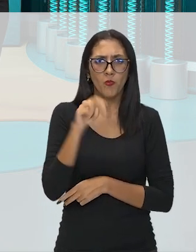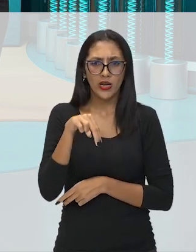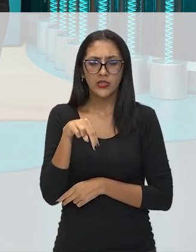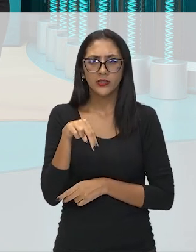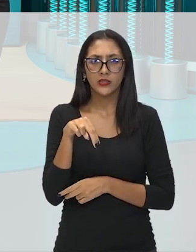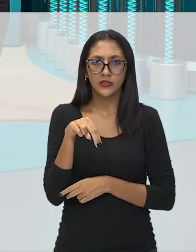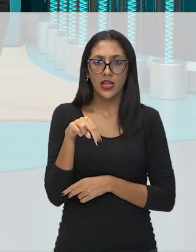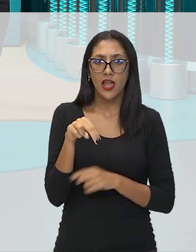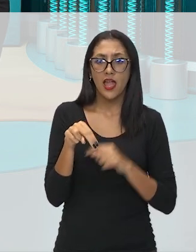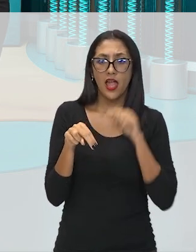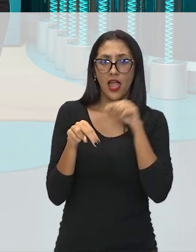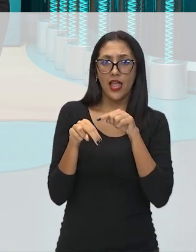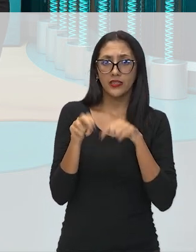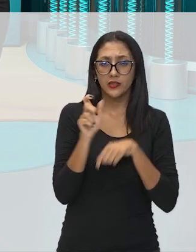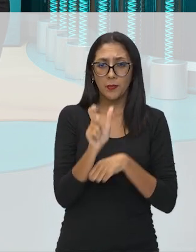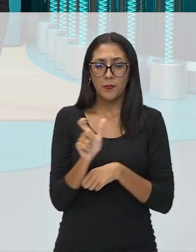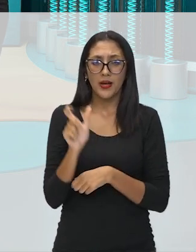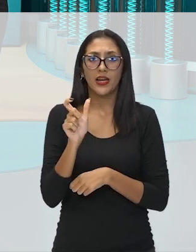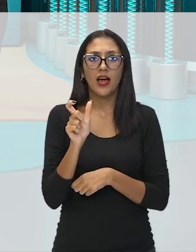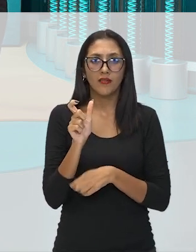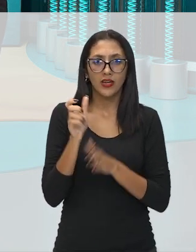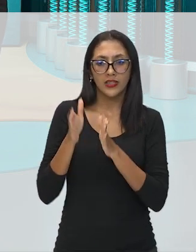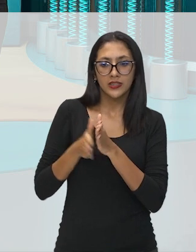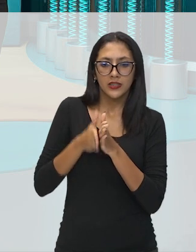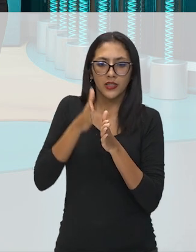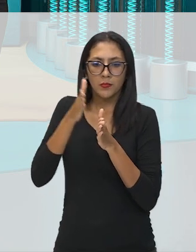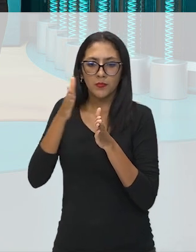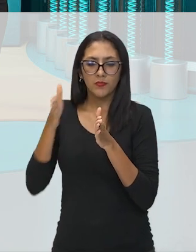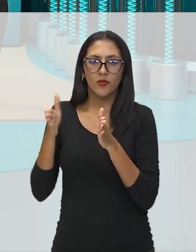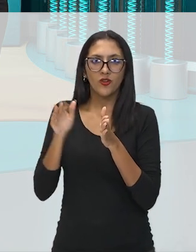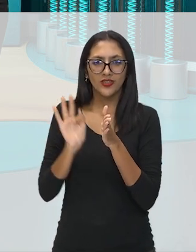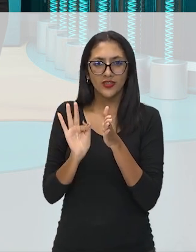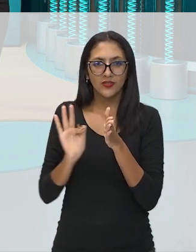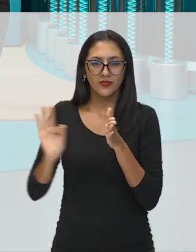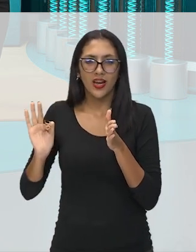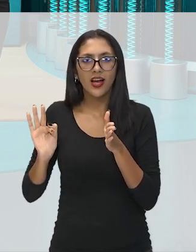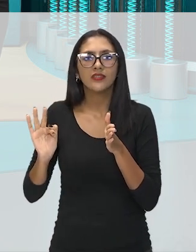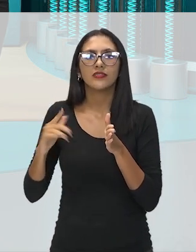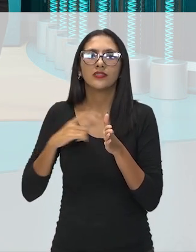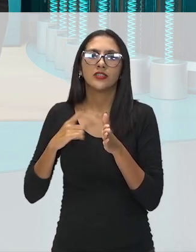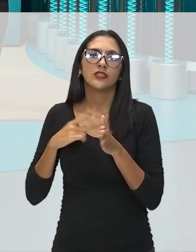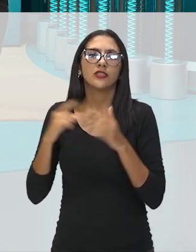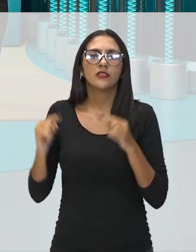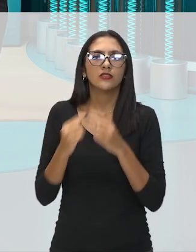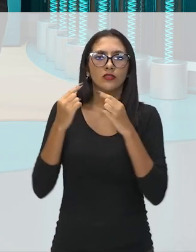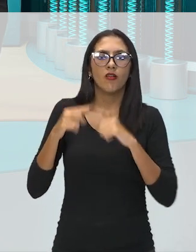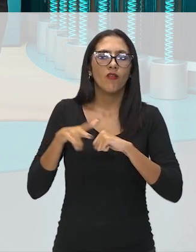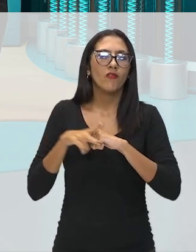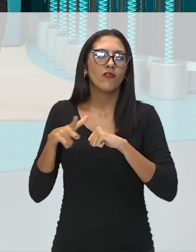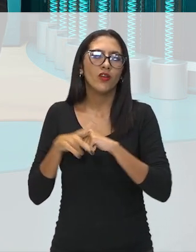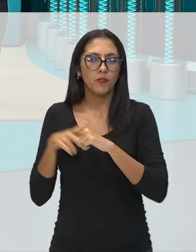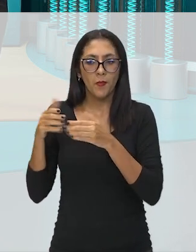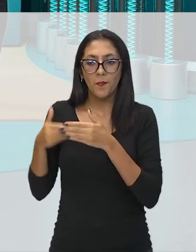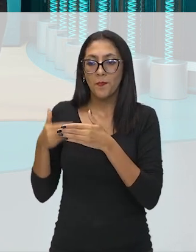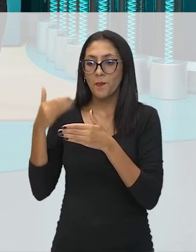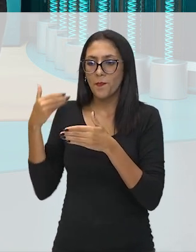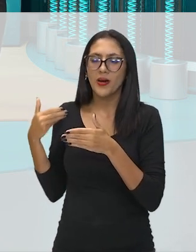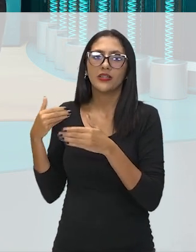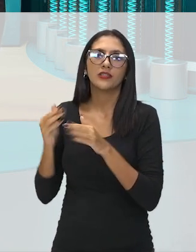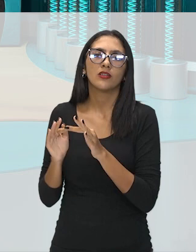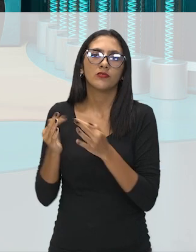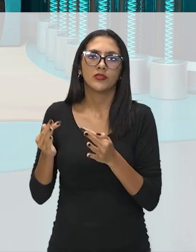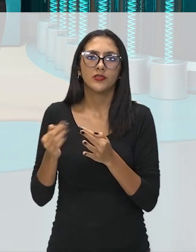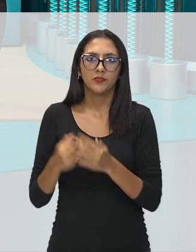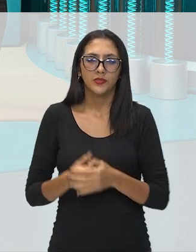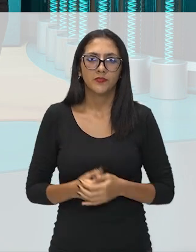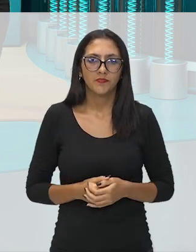minha oração seguinte vai estar no simple past. Então, funciona bastante essas dicas se tiver expressão de tempo,